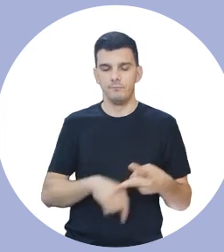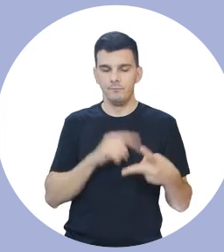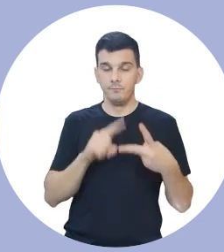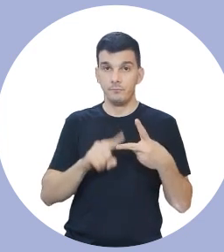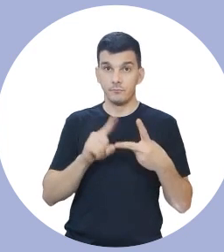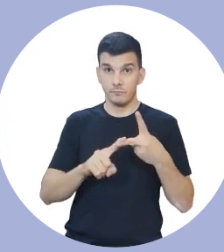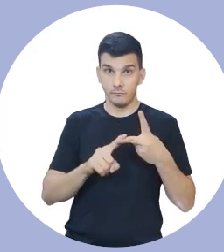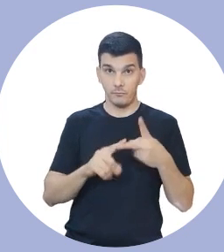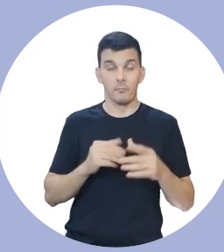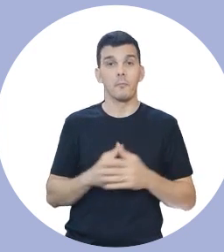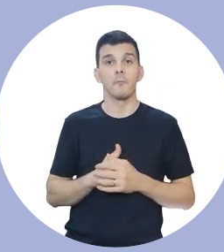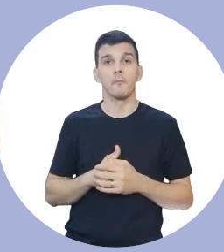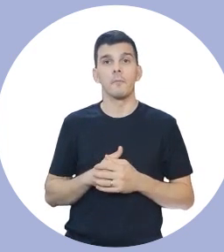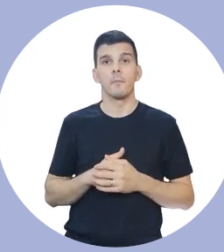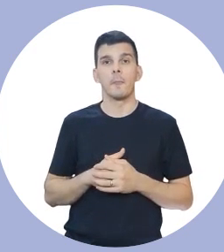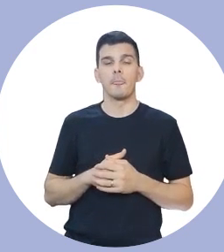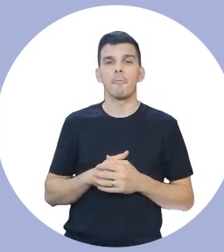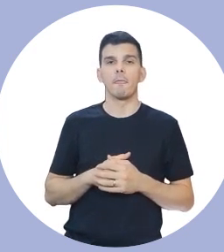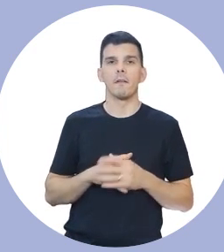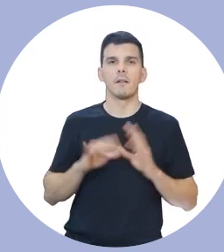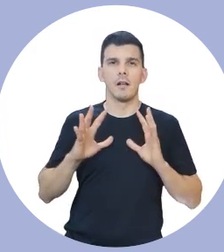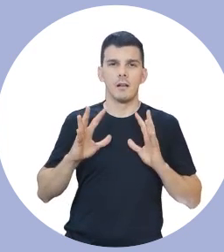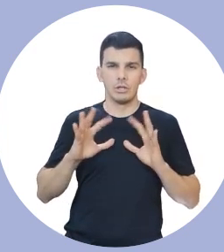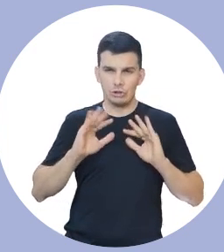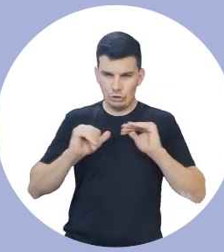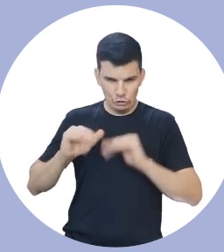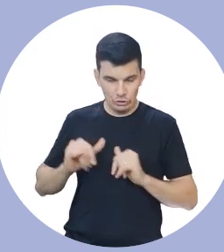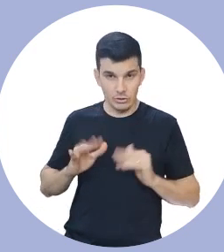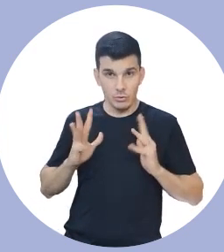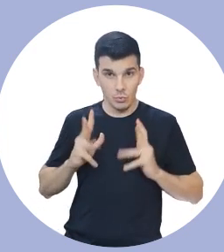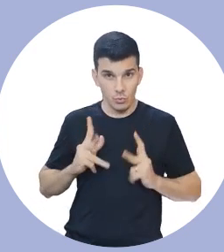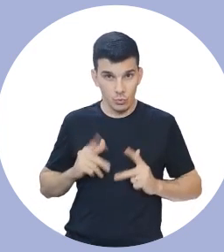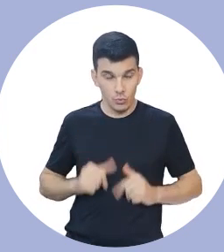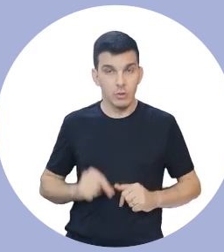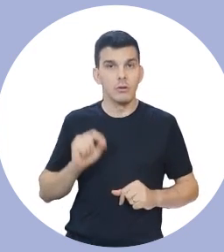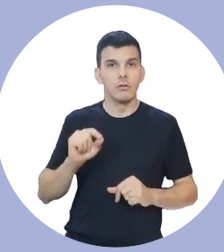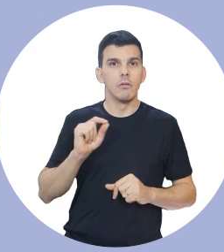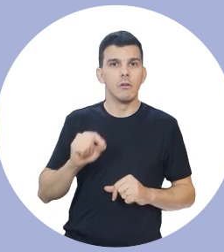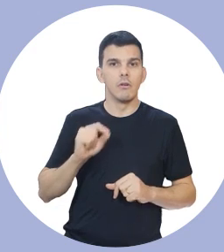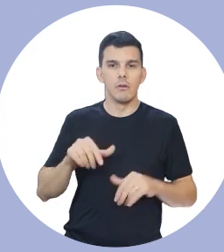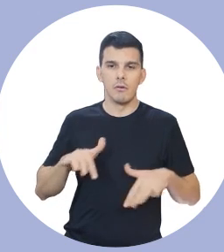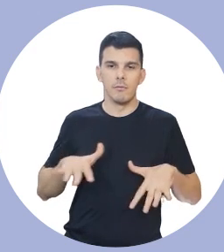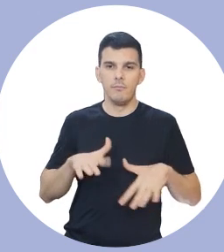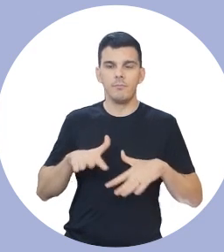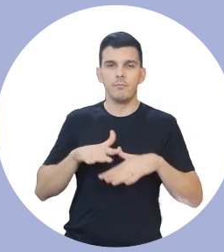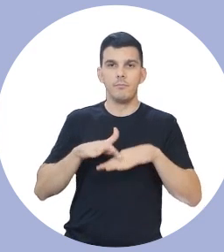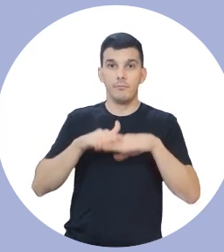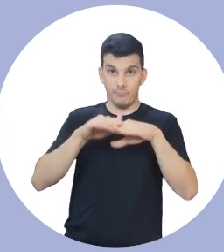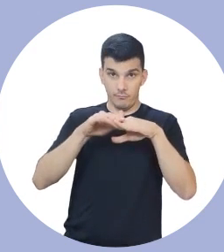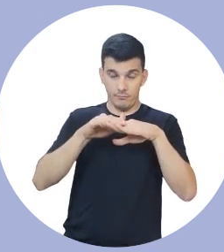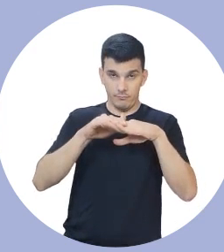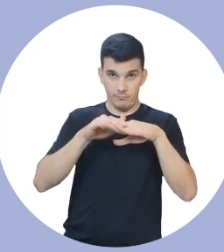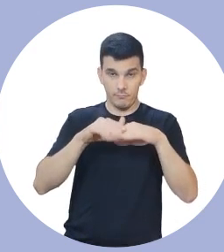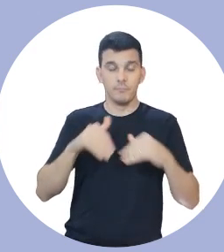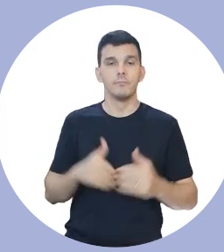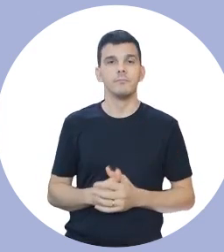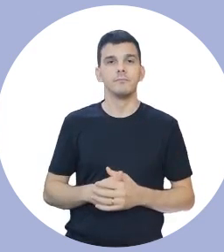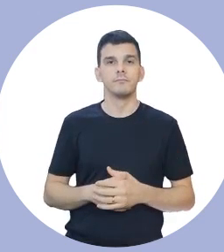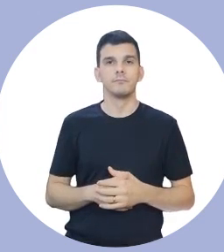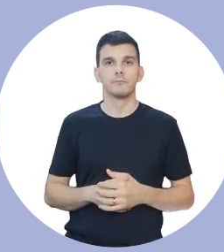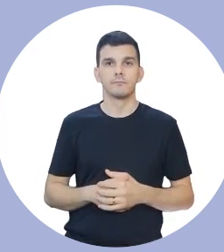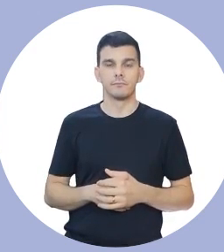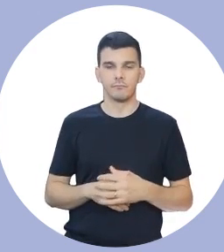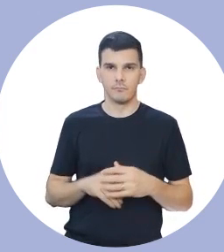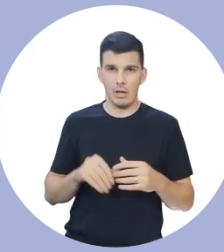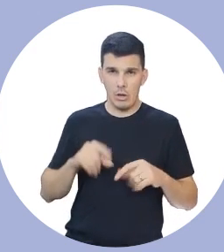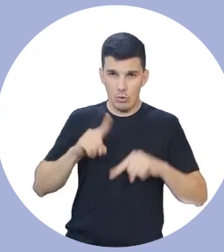região inferior. Segunda etapa, remoção de partículas menores em suspensão não superáveis pelos processos descritos na etapa